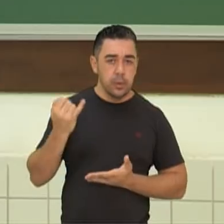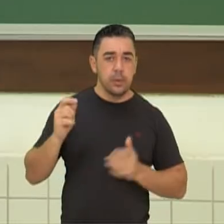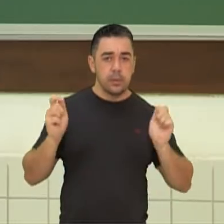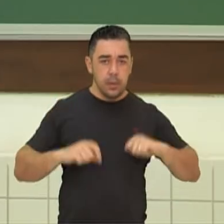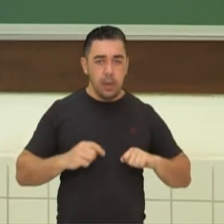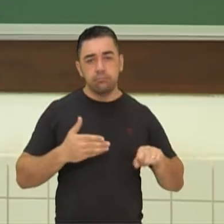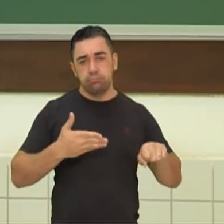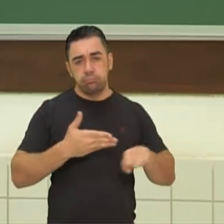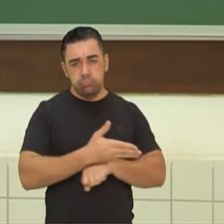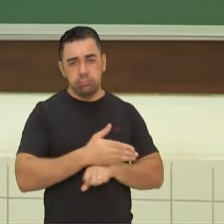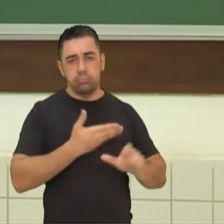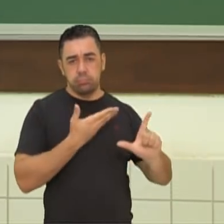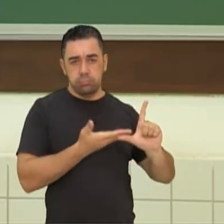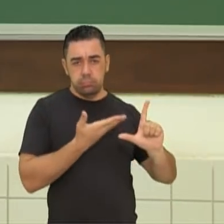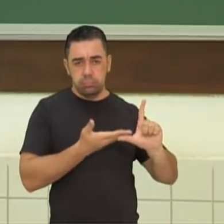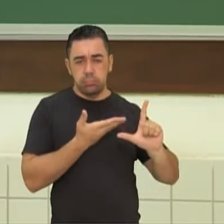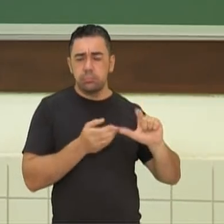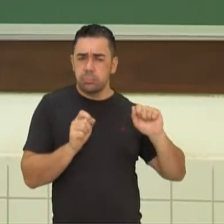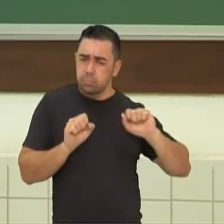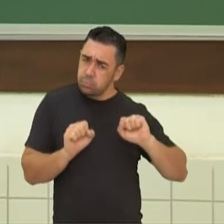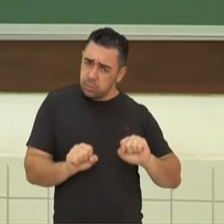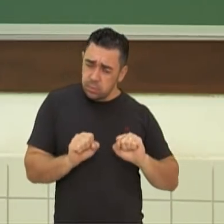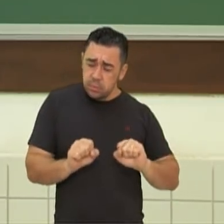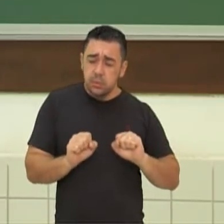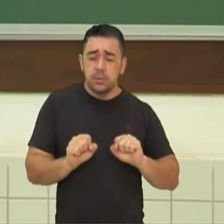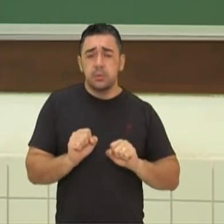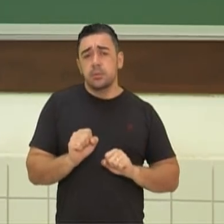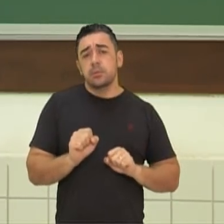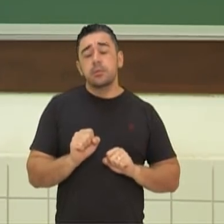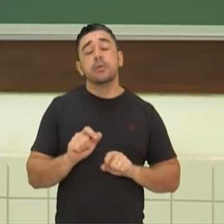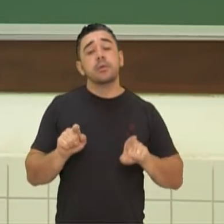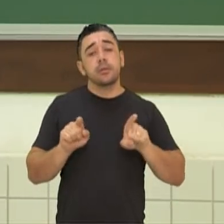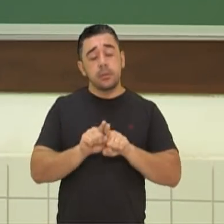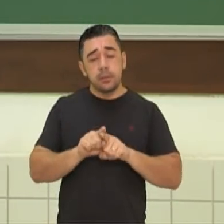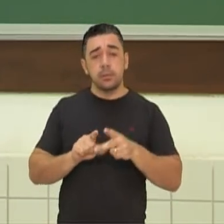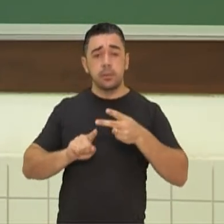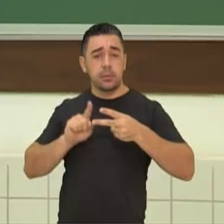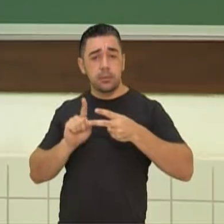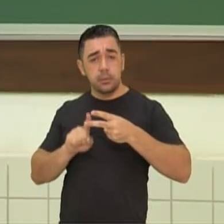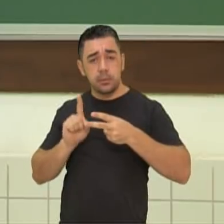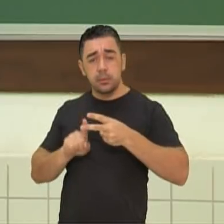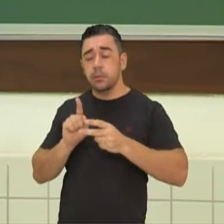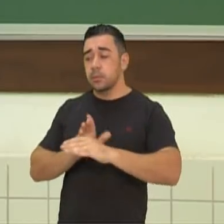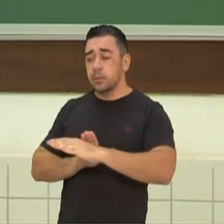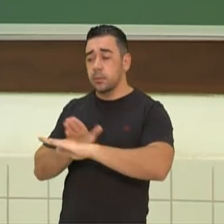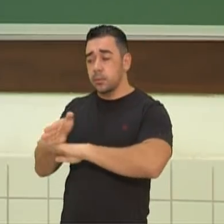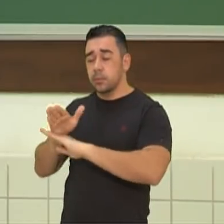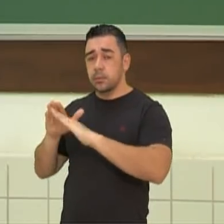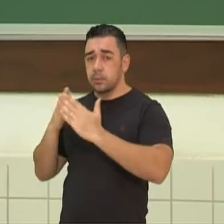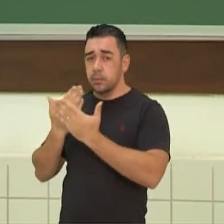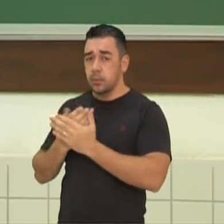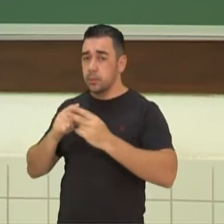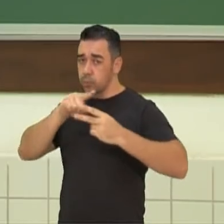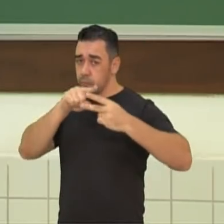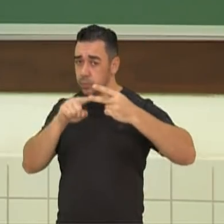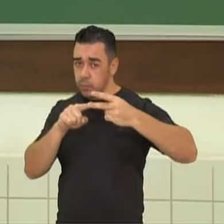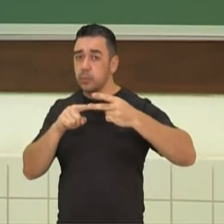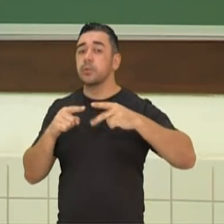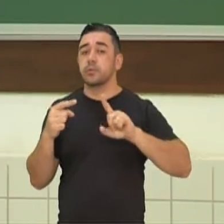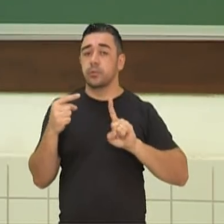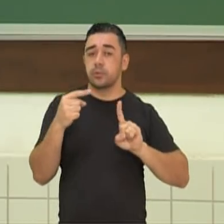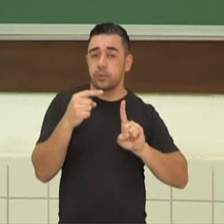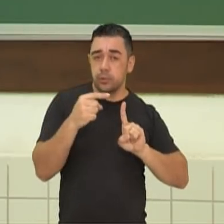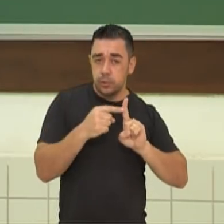acessar aquelas pessoas, aqueles alunos que podem acessar o Classroom, o nosso aplicativo, façam as avaliações, as